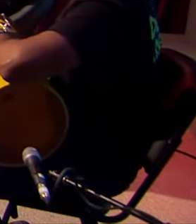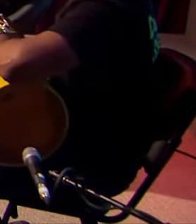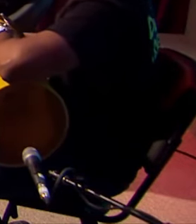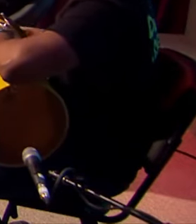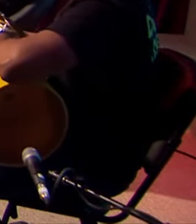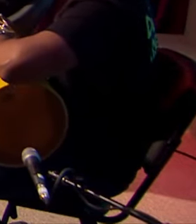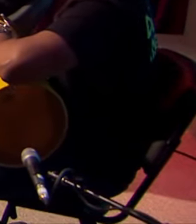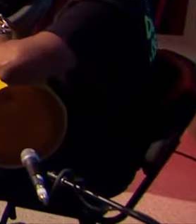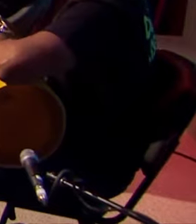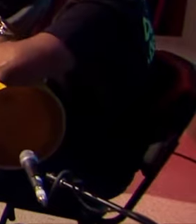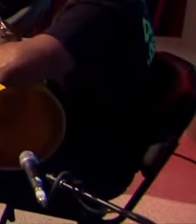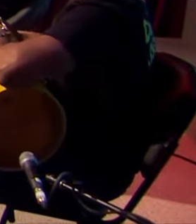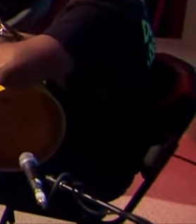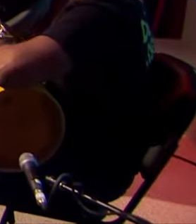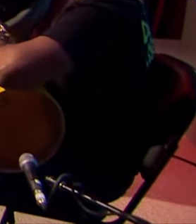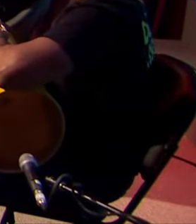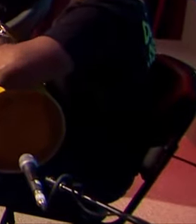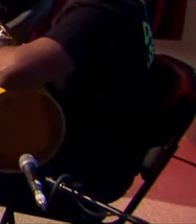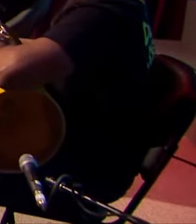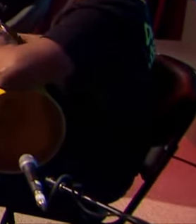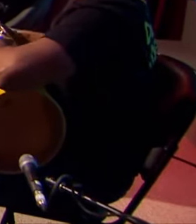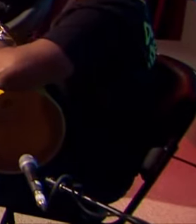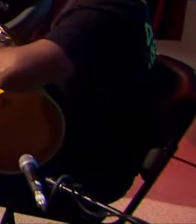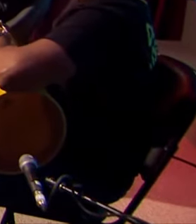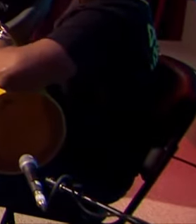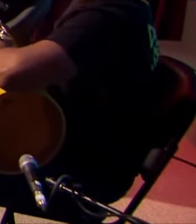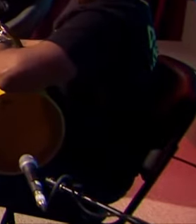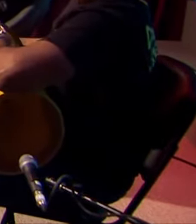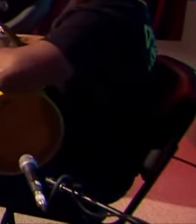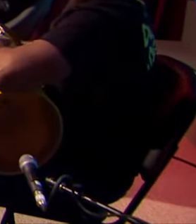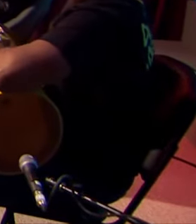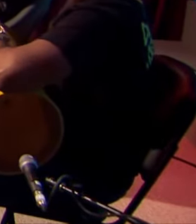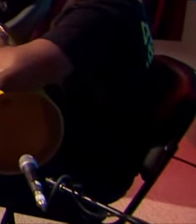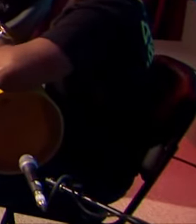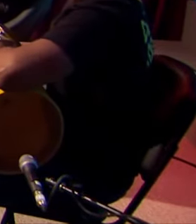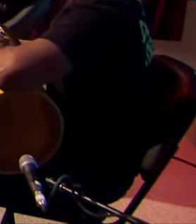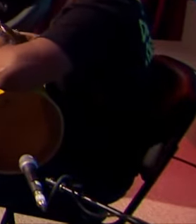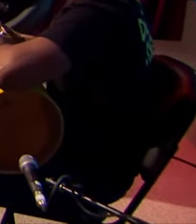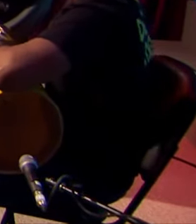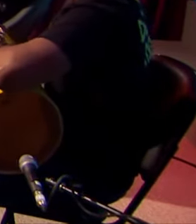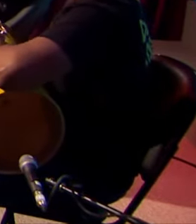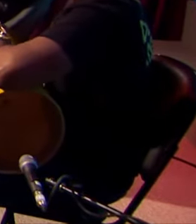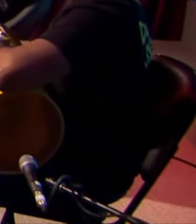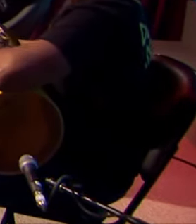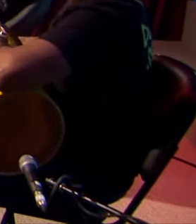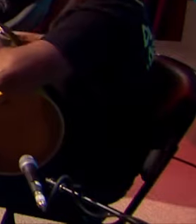quais, quais, quais. Catuca as quais, quais, quais, quais.